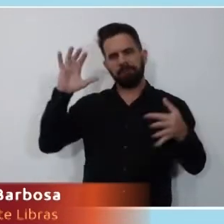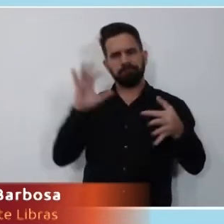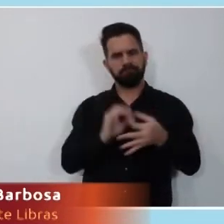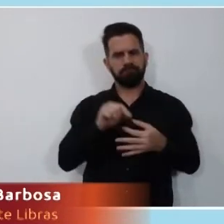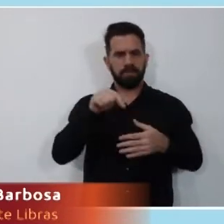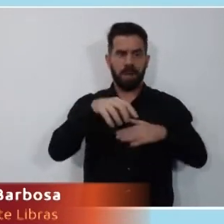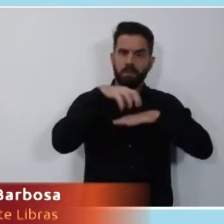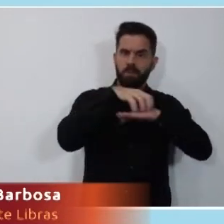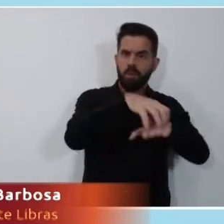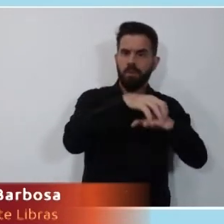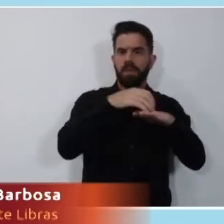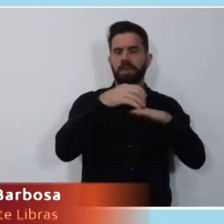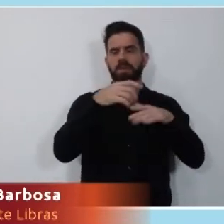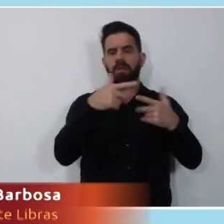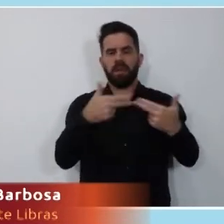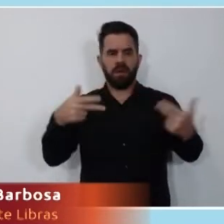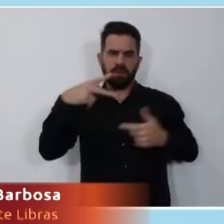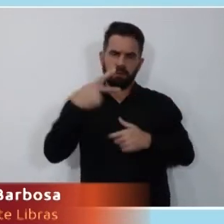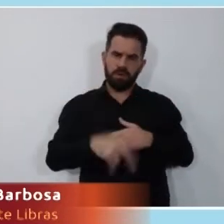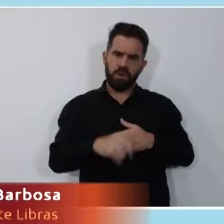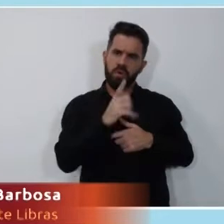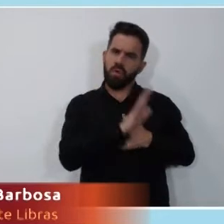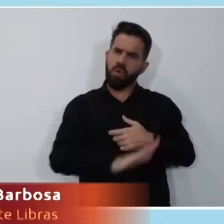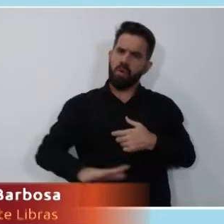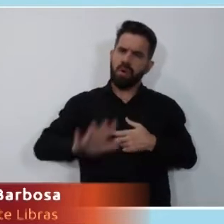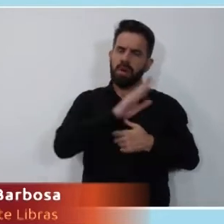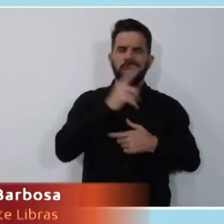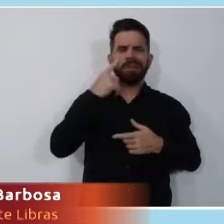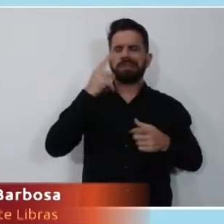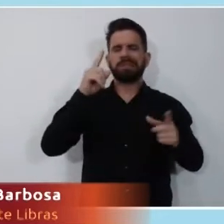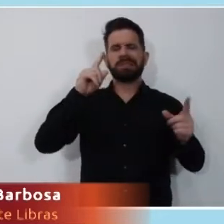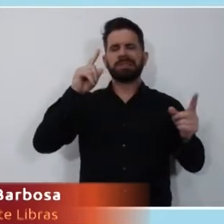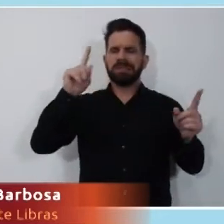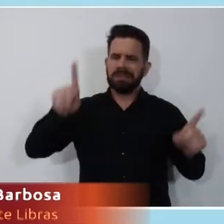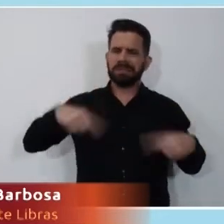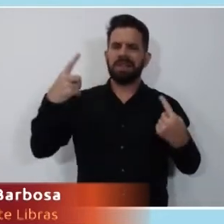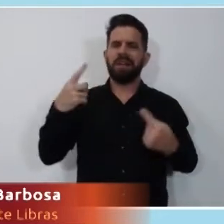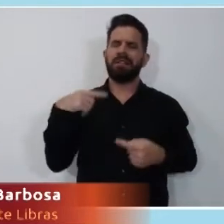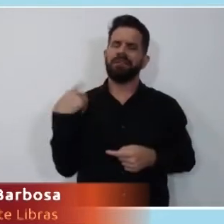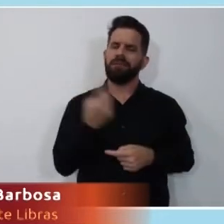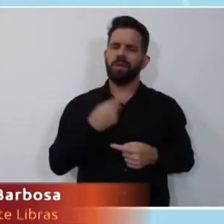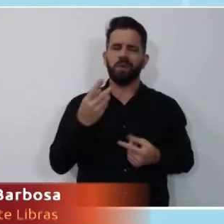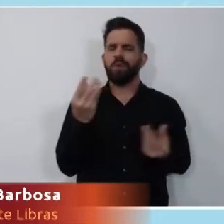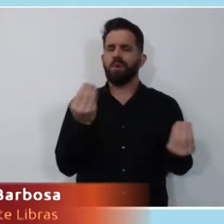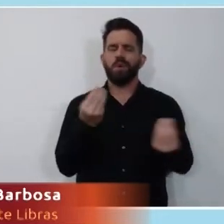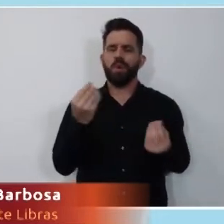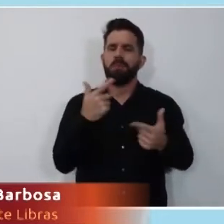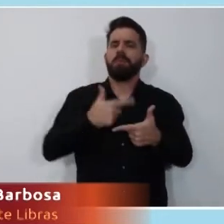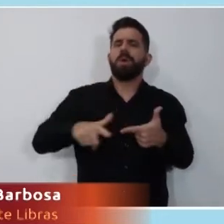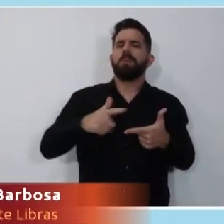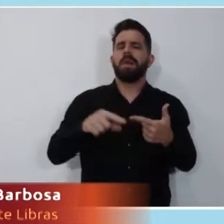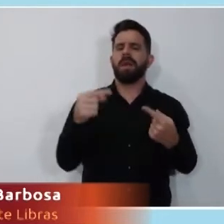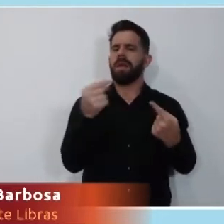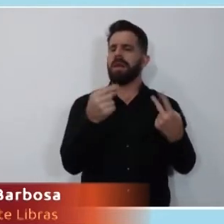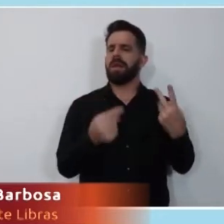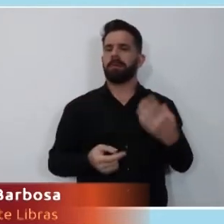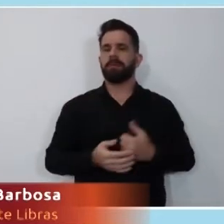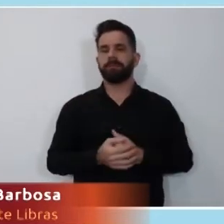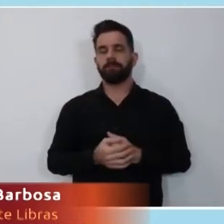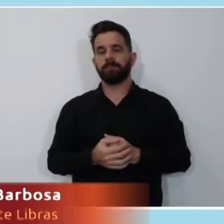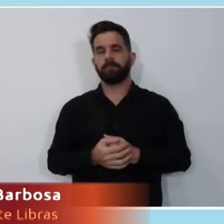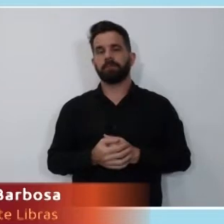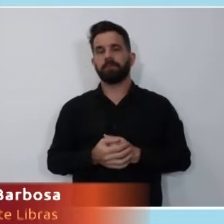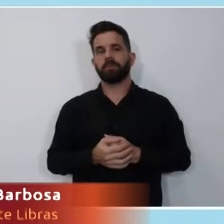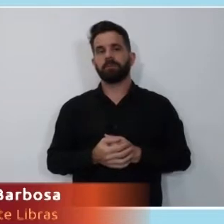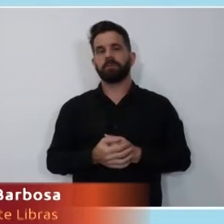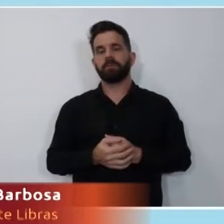Quais seriam os desafios, os problemas a serem enfrentados? Sim, Bom, nós